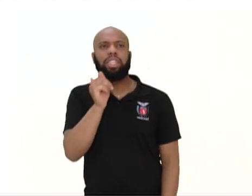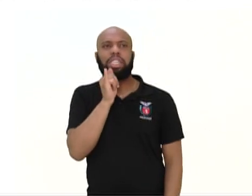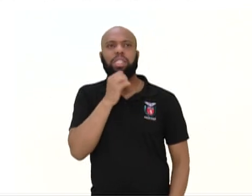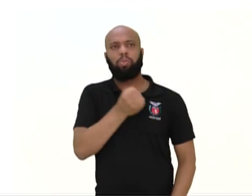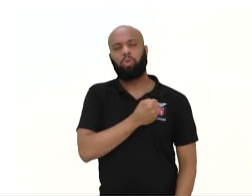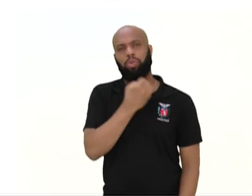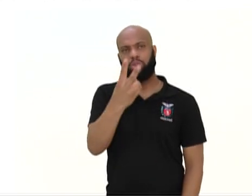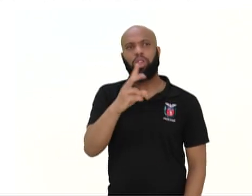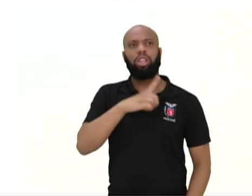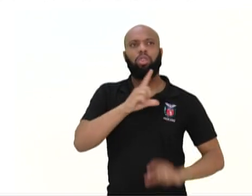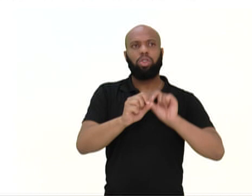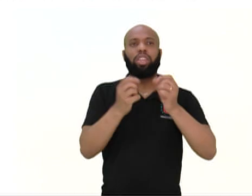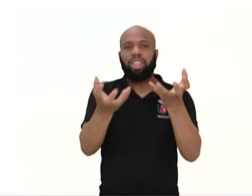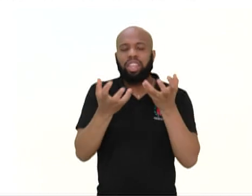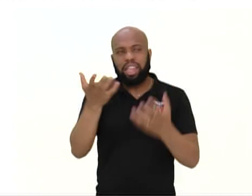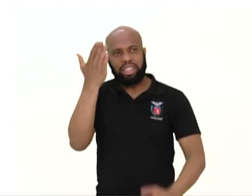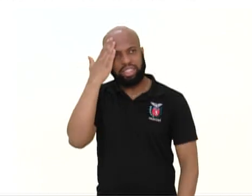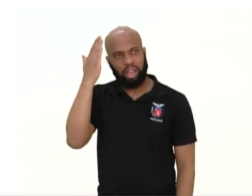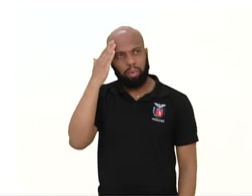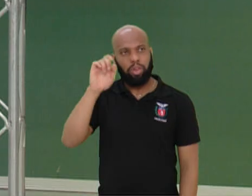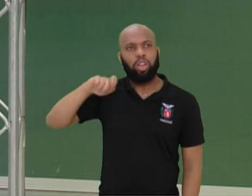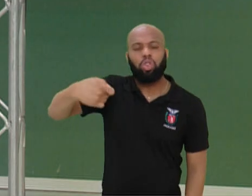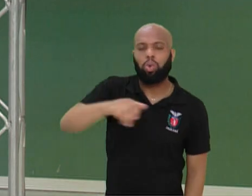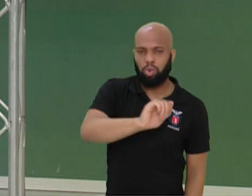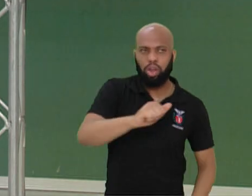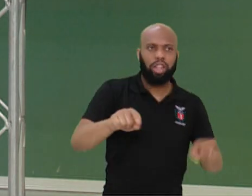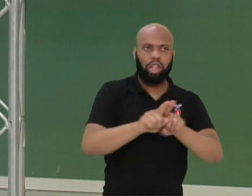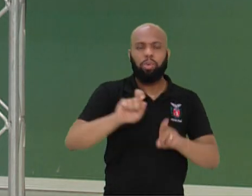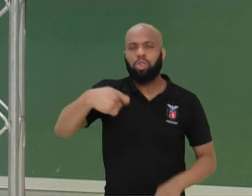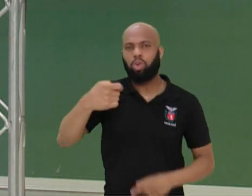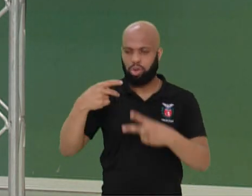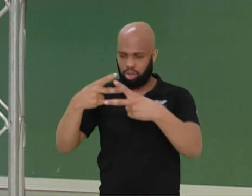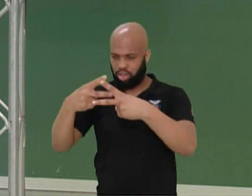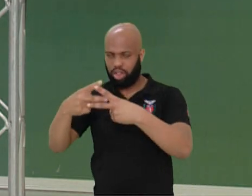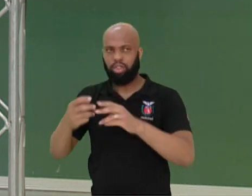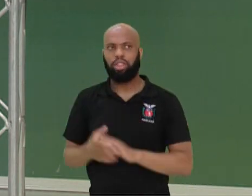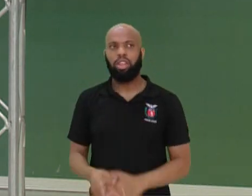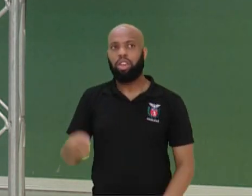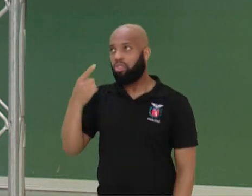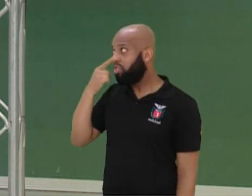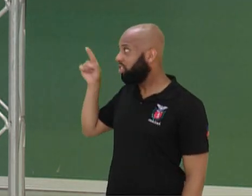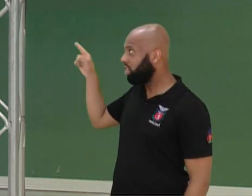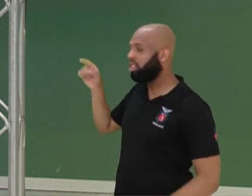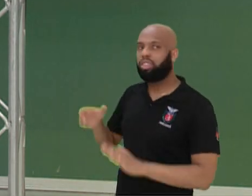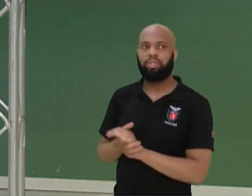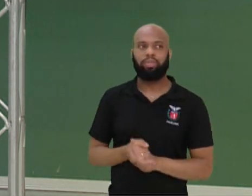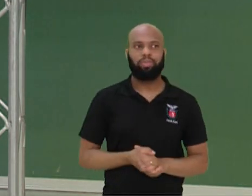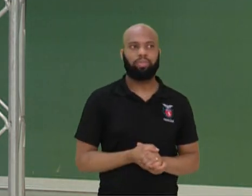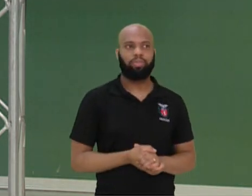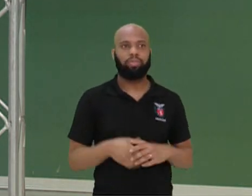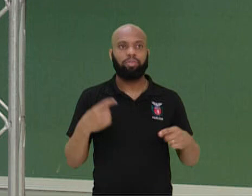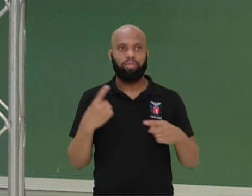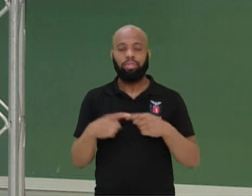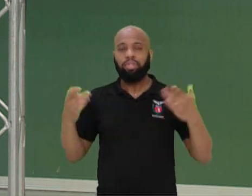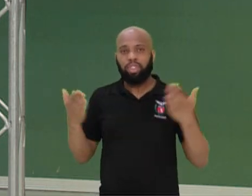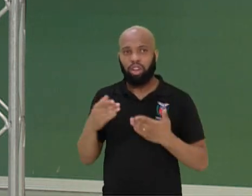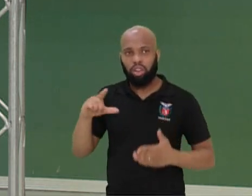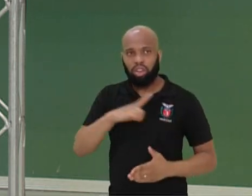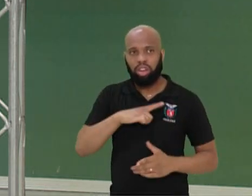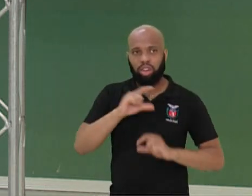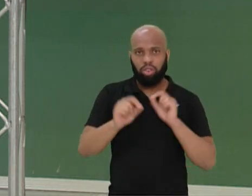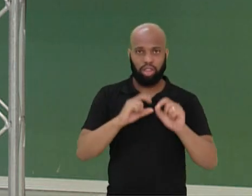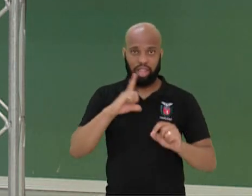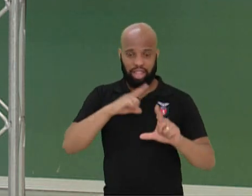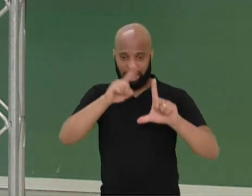2. Ou seja, quero saber sobre o A e sobre o delta, tá? Olha esse caso aqui. O caso aqui, o gráfico está